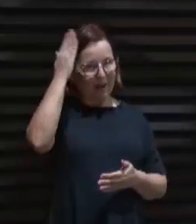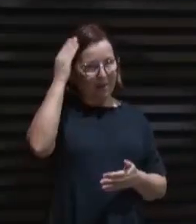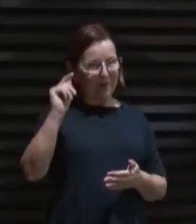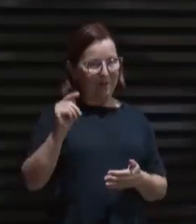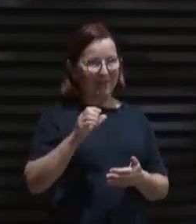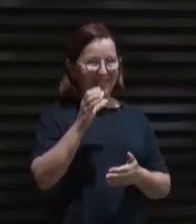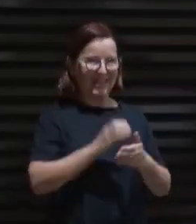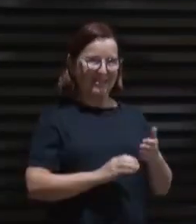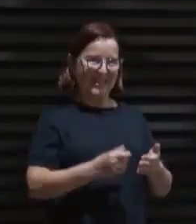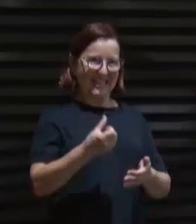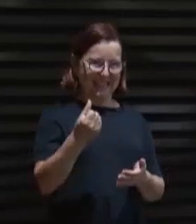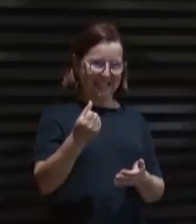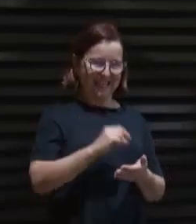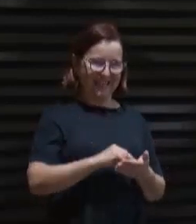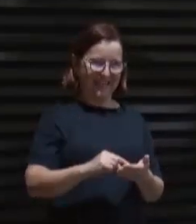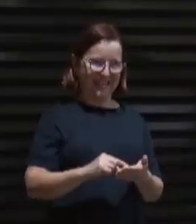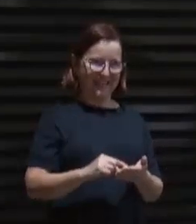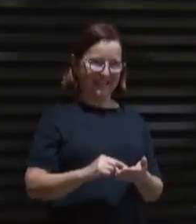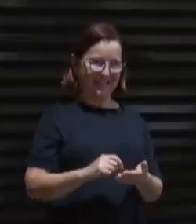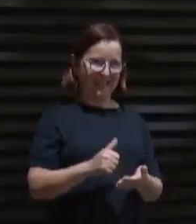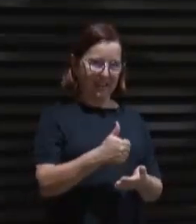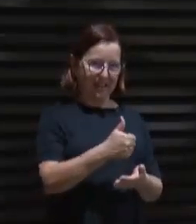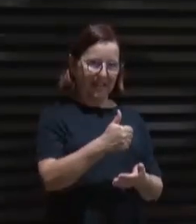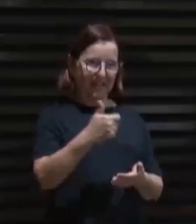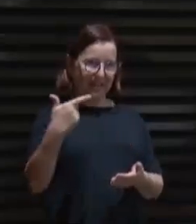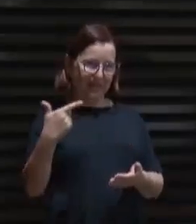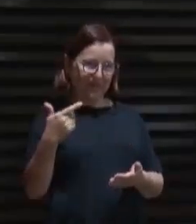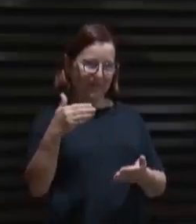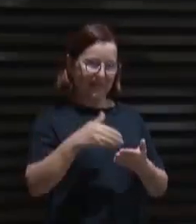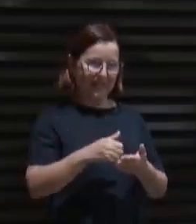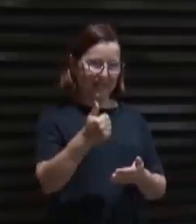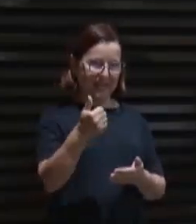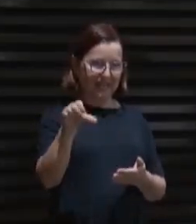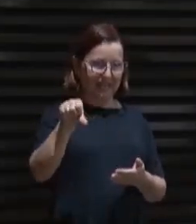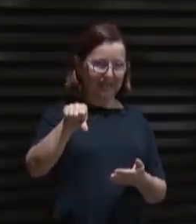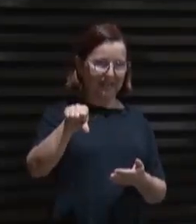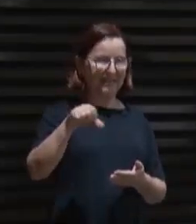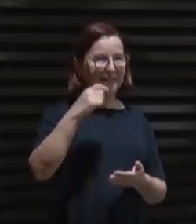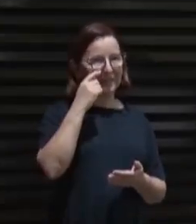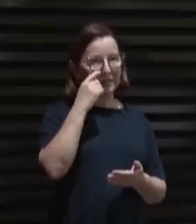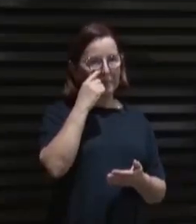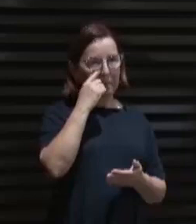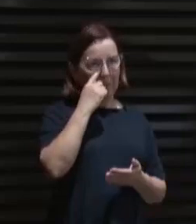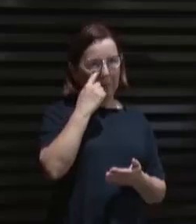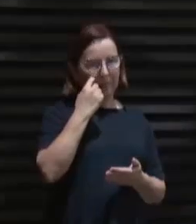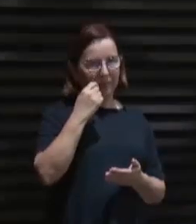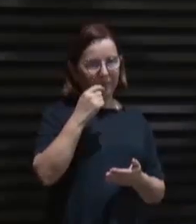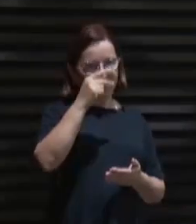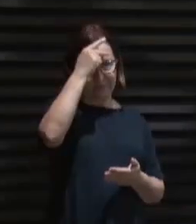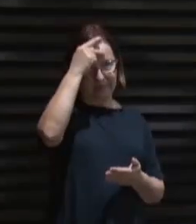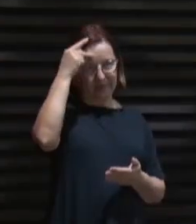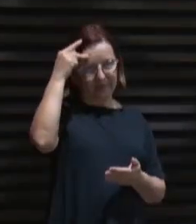6, os versículos 12 a 19. O homem